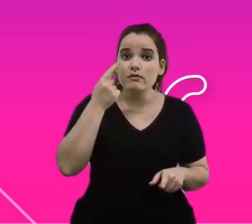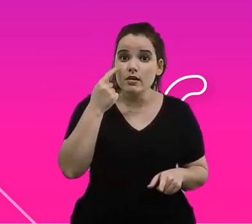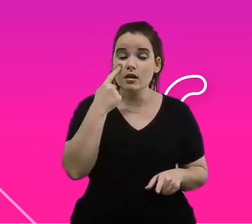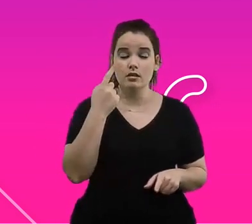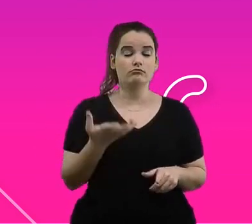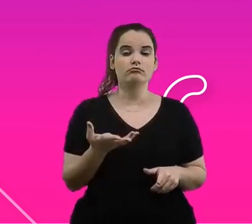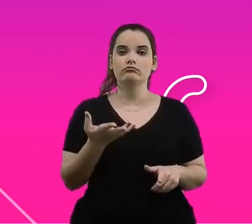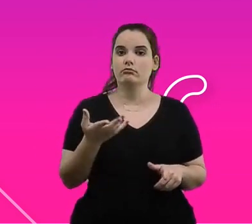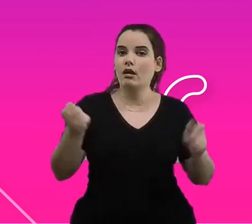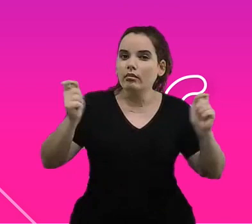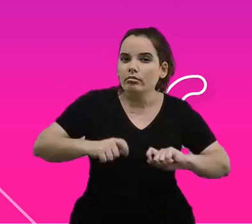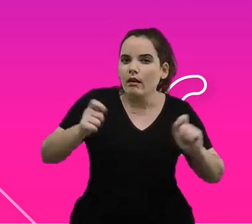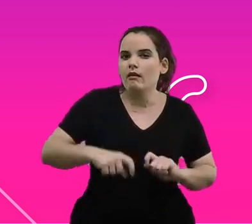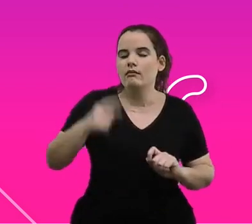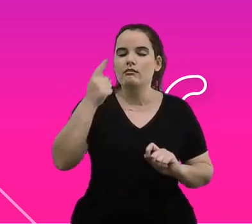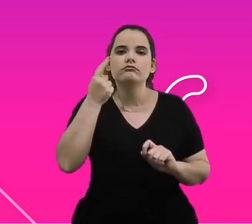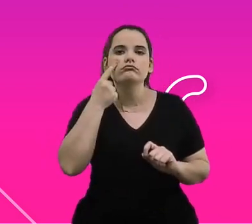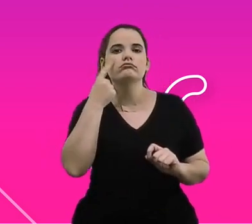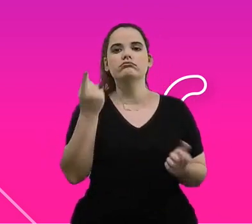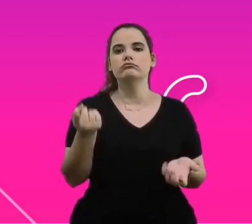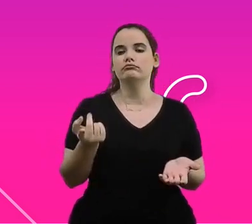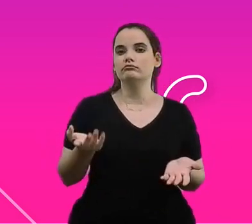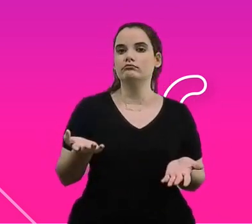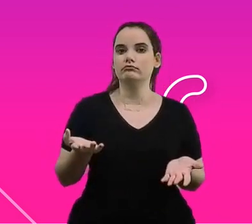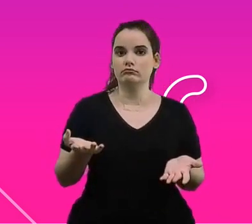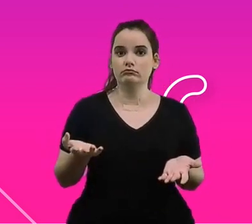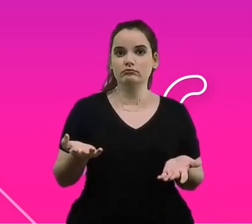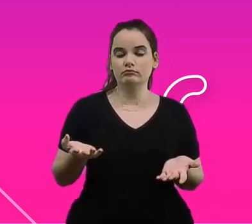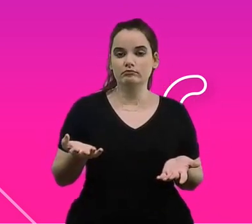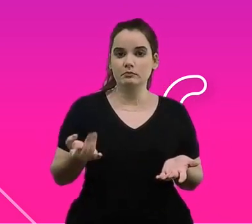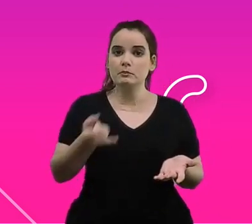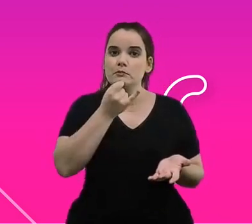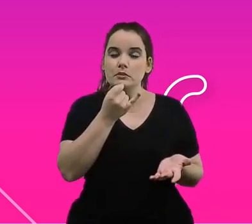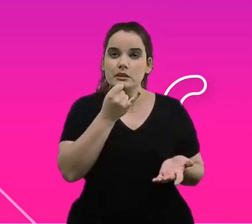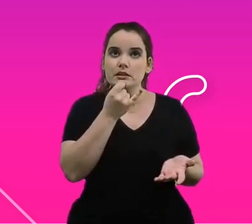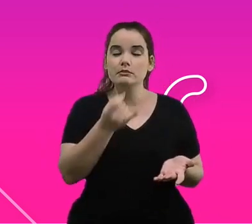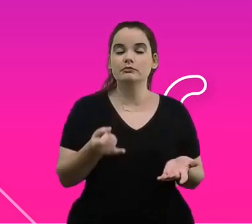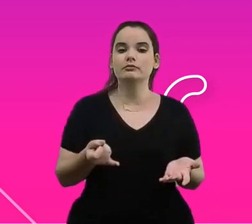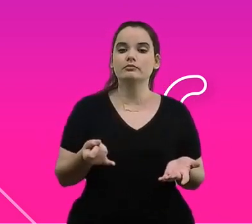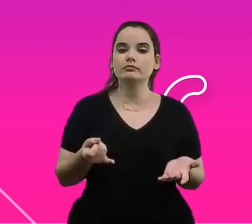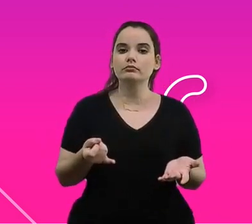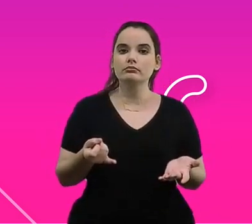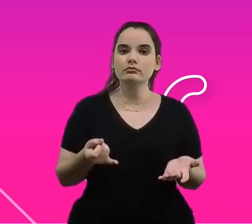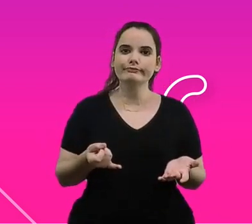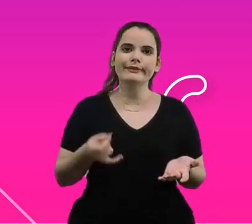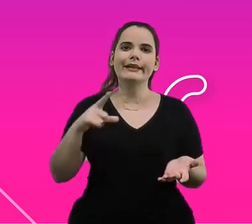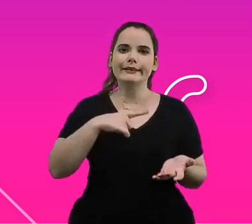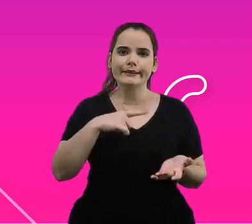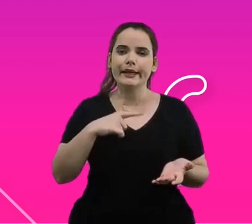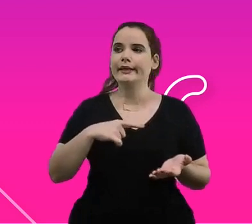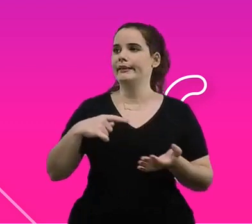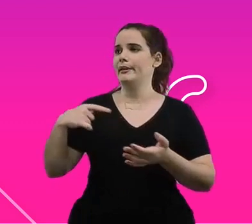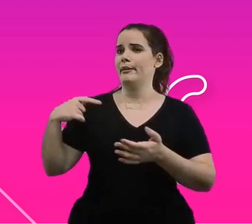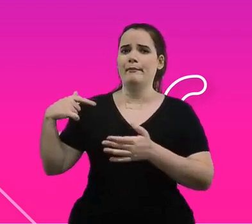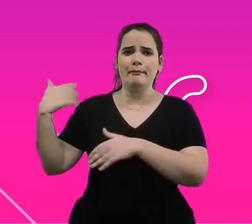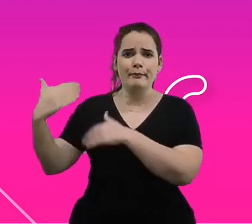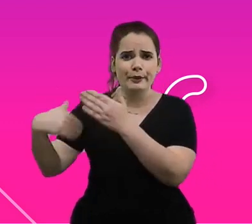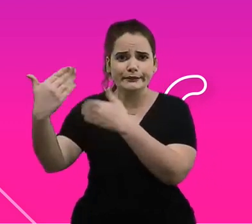característica diferente de outras epidemias que a gente já vivenciou enquanto Secretaria de Saúde, As